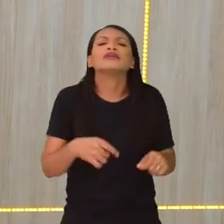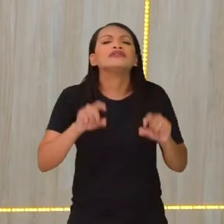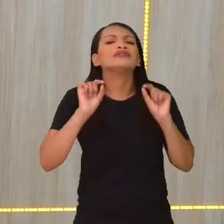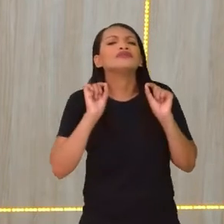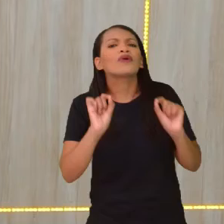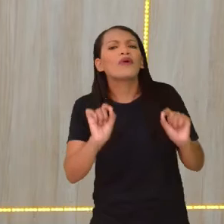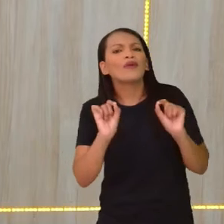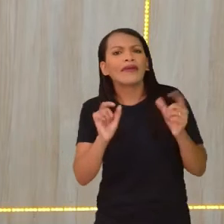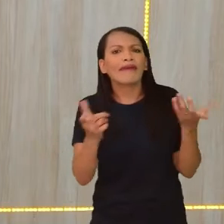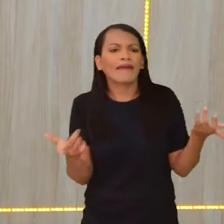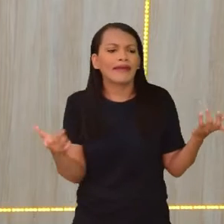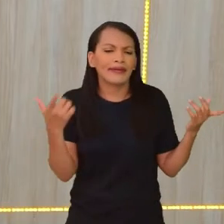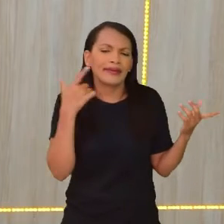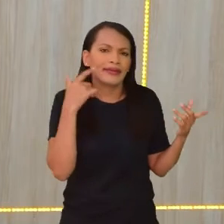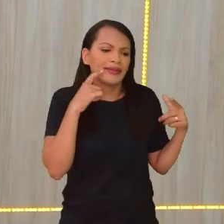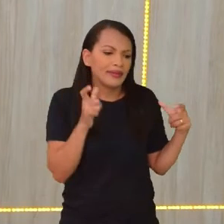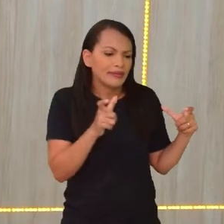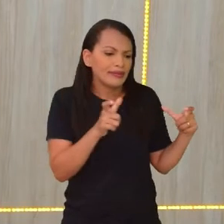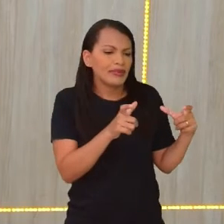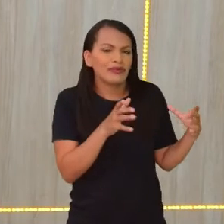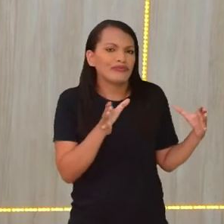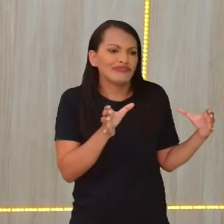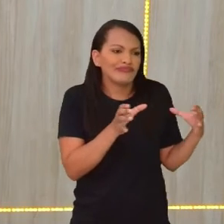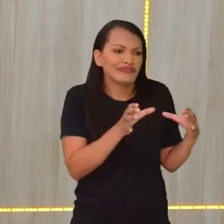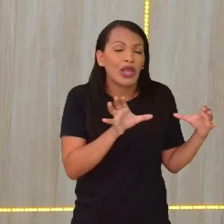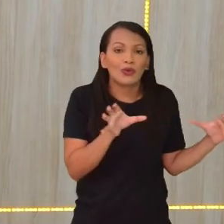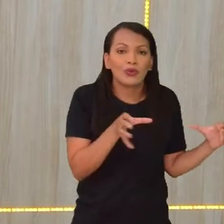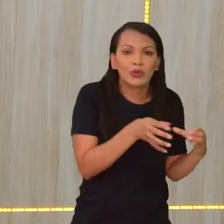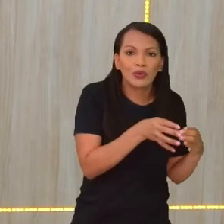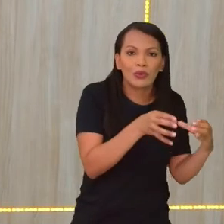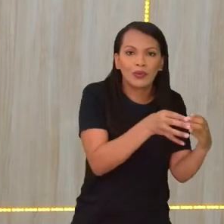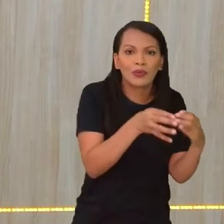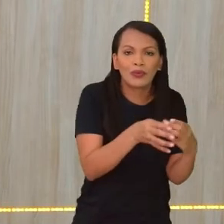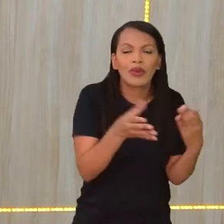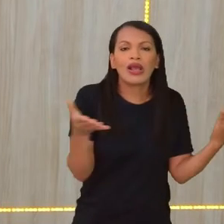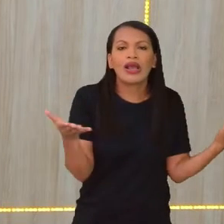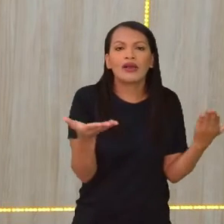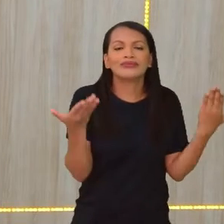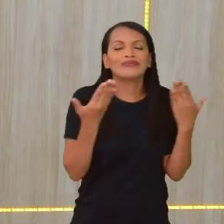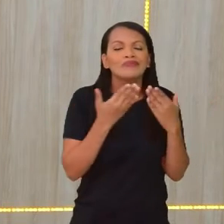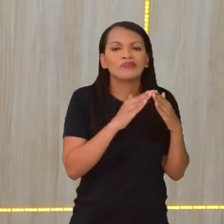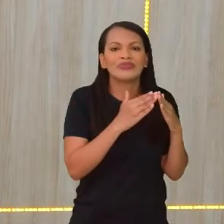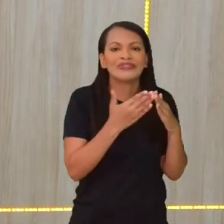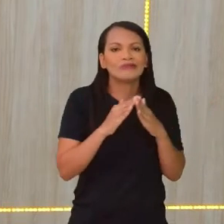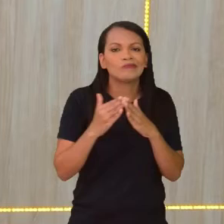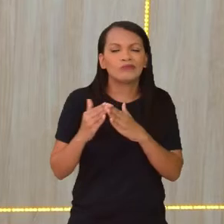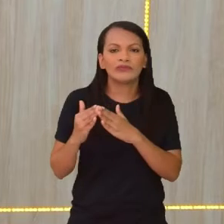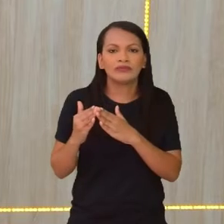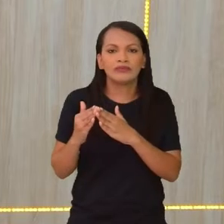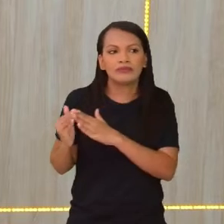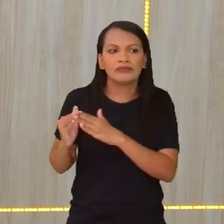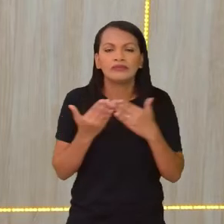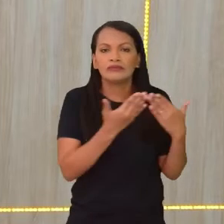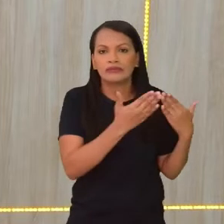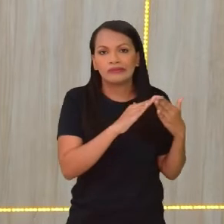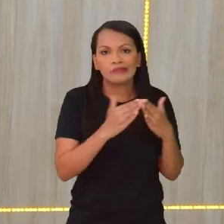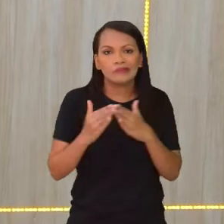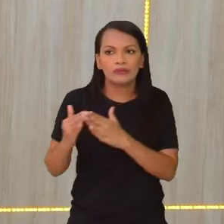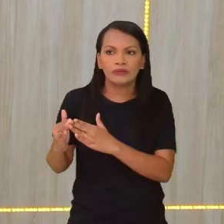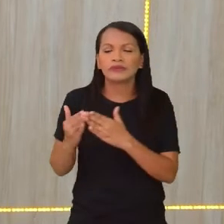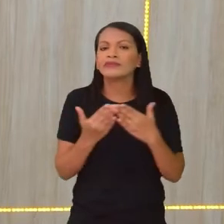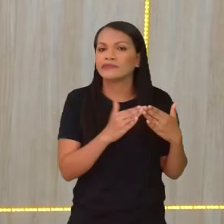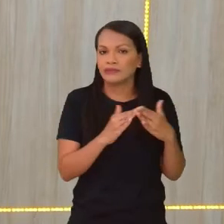conhece como as favelas, né, que a gente nem usa mais o termo favela em determinada situação, a gente fala das comunidades,